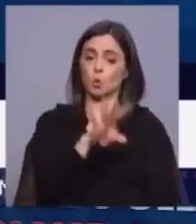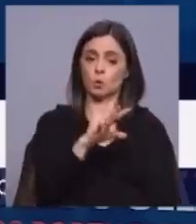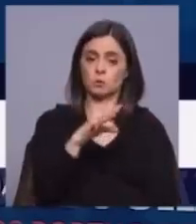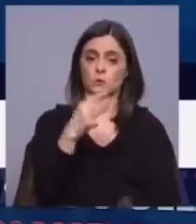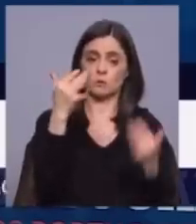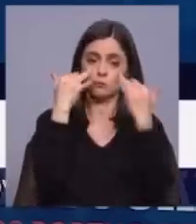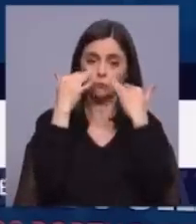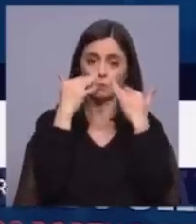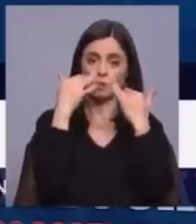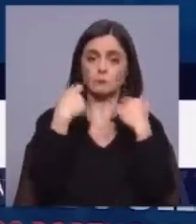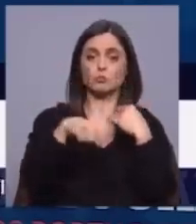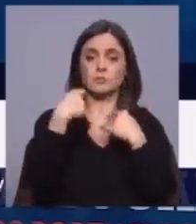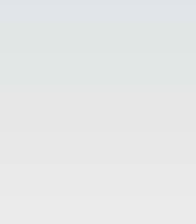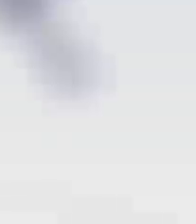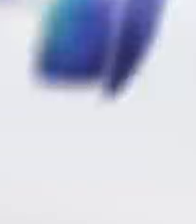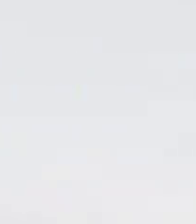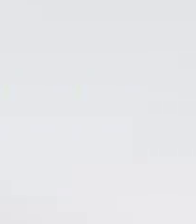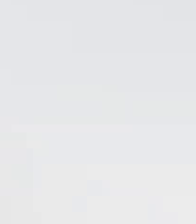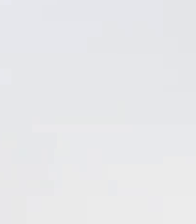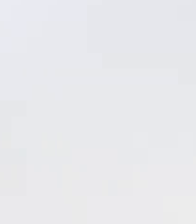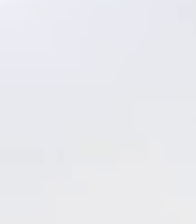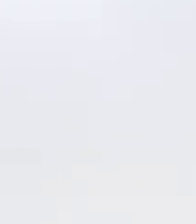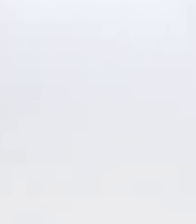disso o Presidente da República